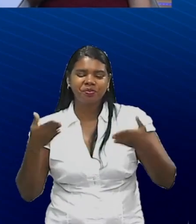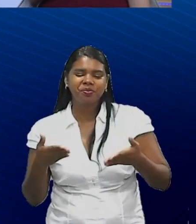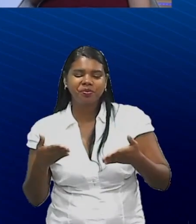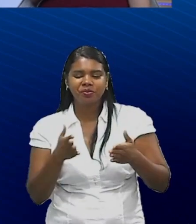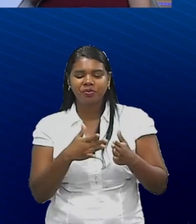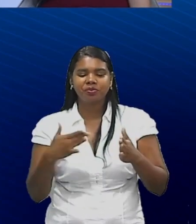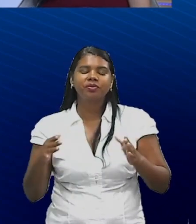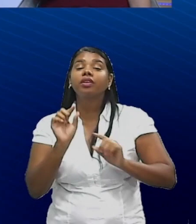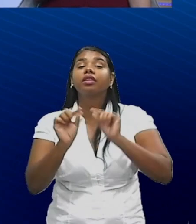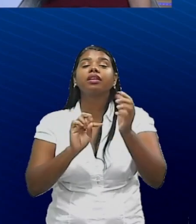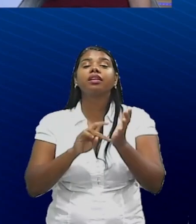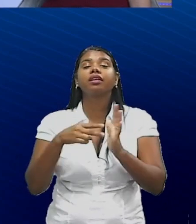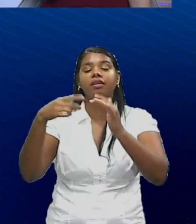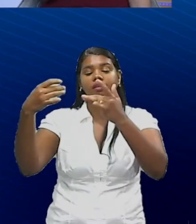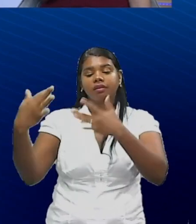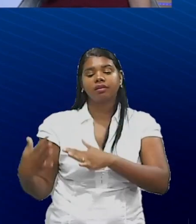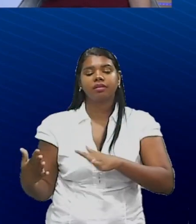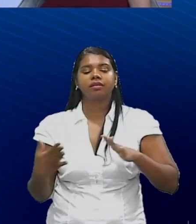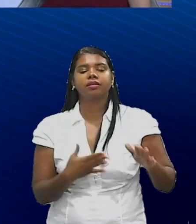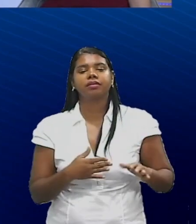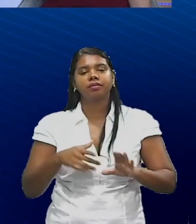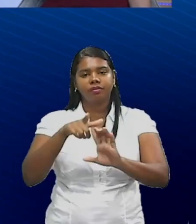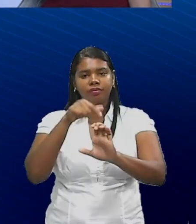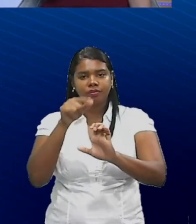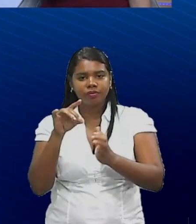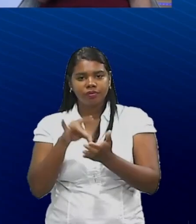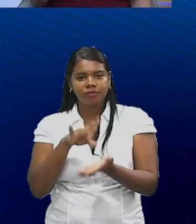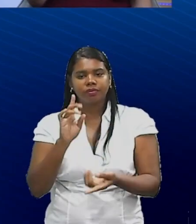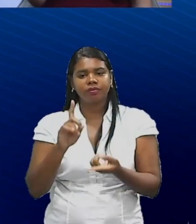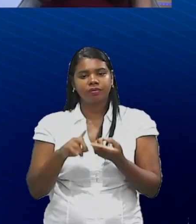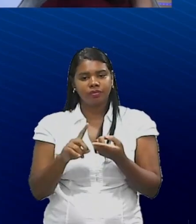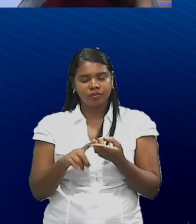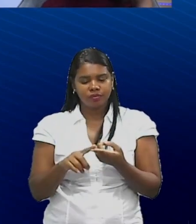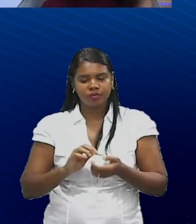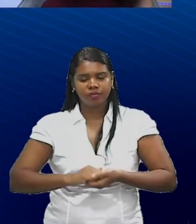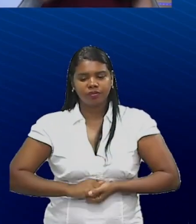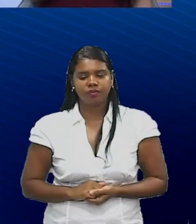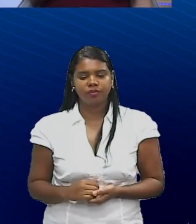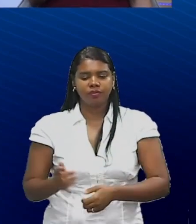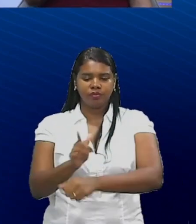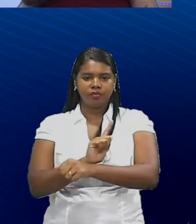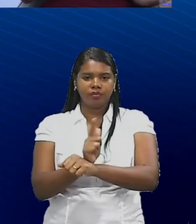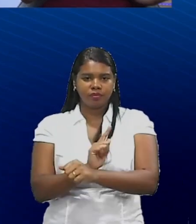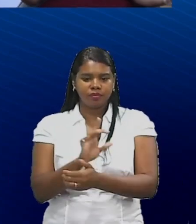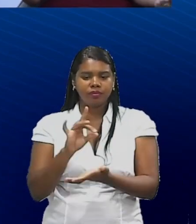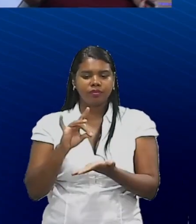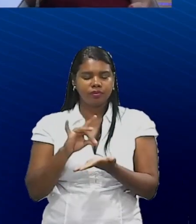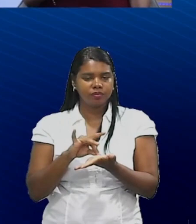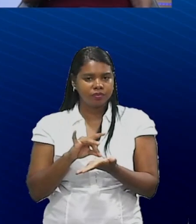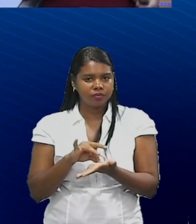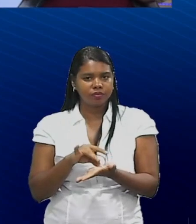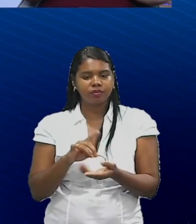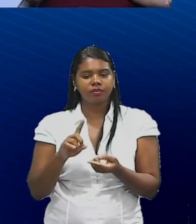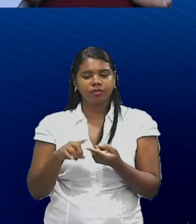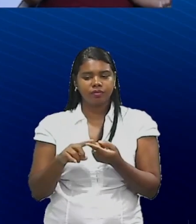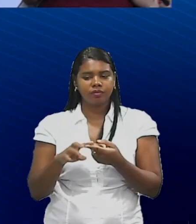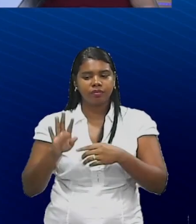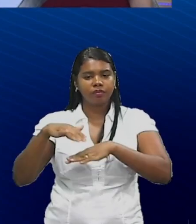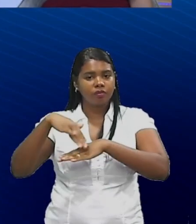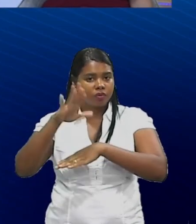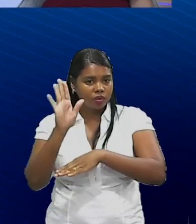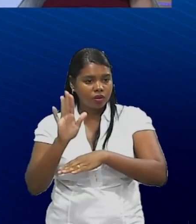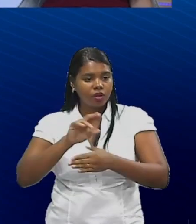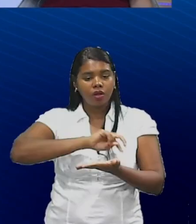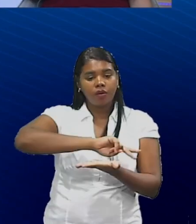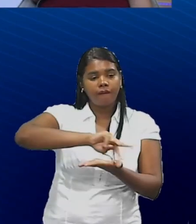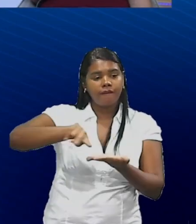processo. O que é isso? É que a empresa, tanto a alta direção quanto os seus gestores, quando a empresa, por exemplo, tem um porte maior, ela tem